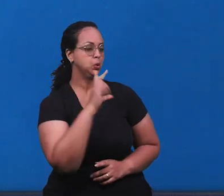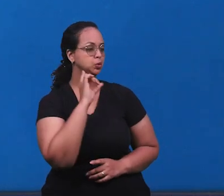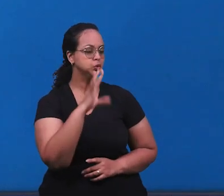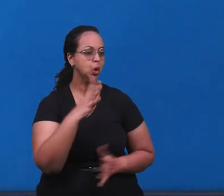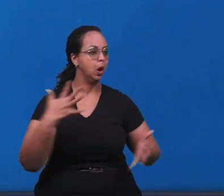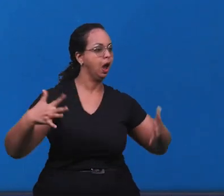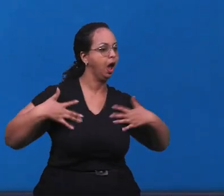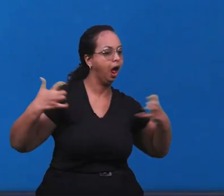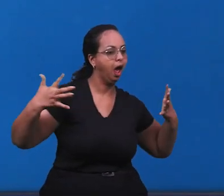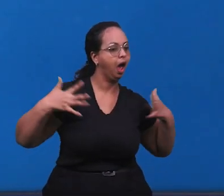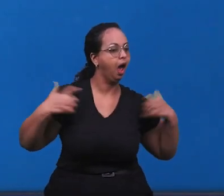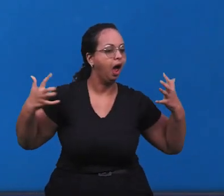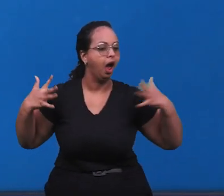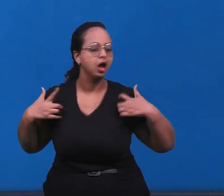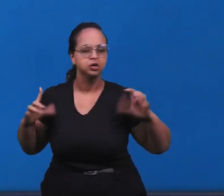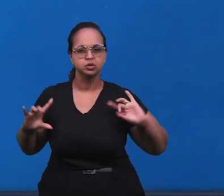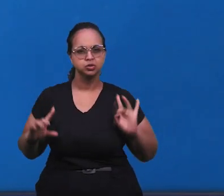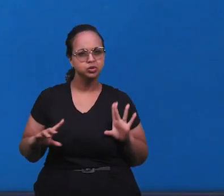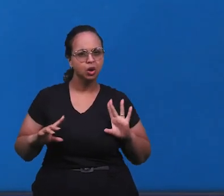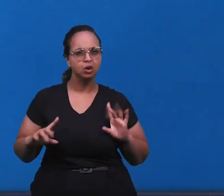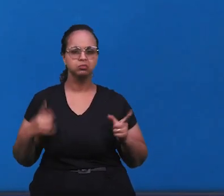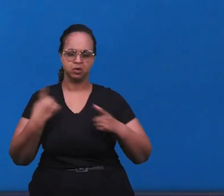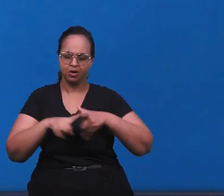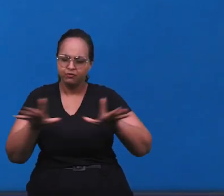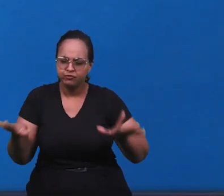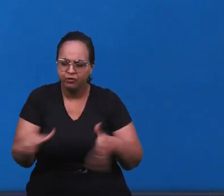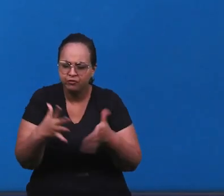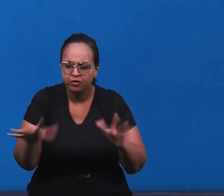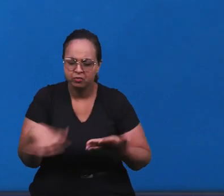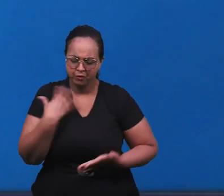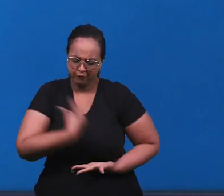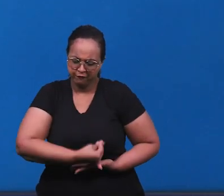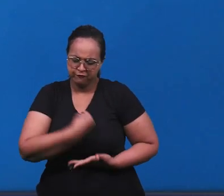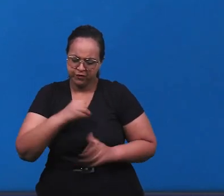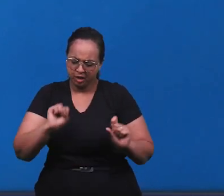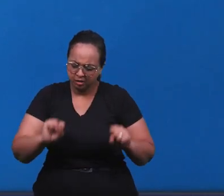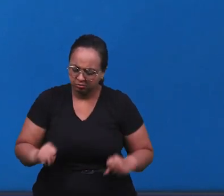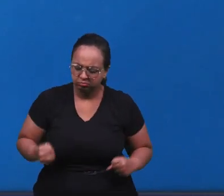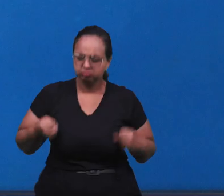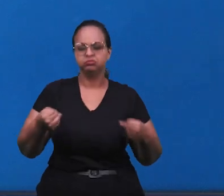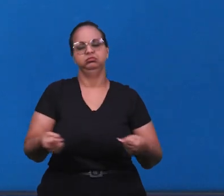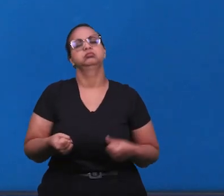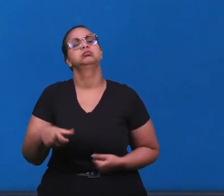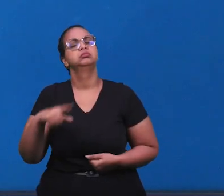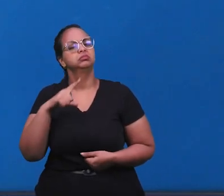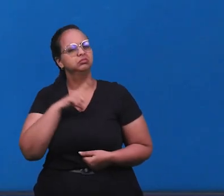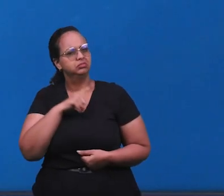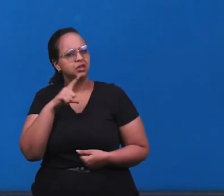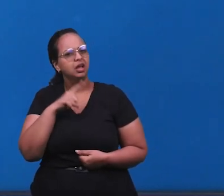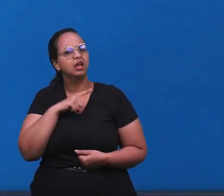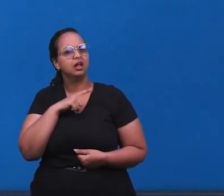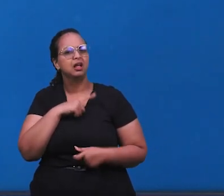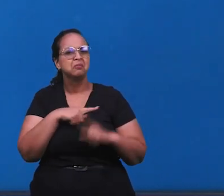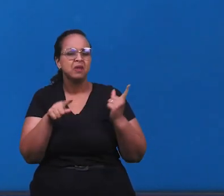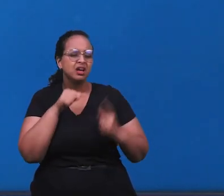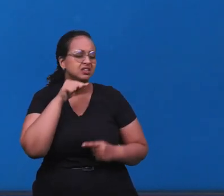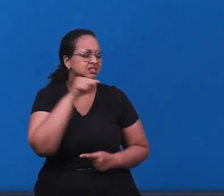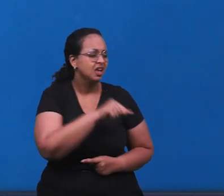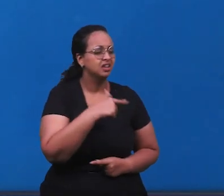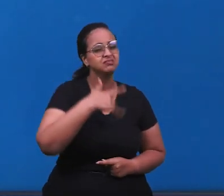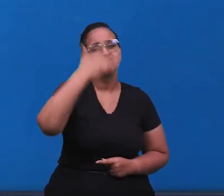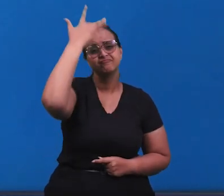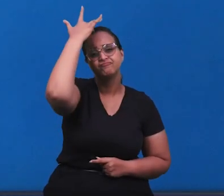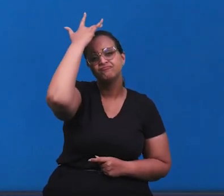Isso é diferente, porque o avivamento fala de vida, Por isso o texto diz, tens o nome de que vives, mas estás morto. Então